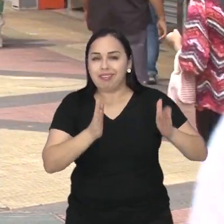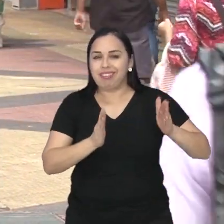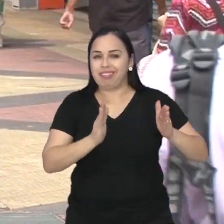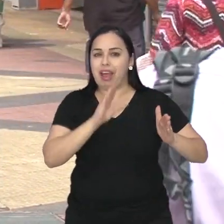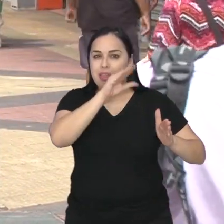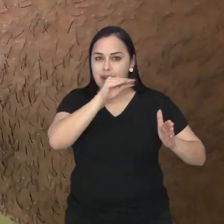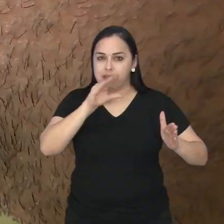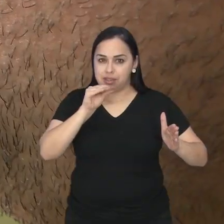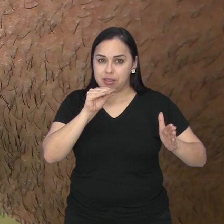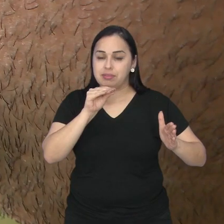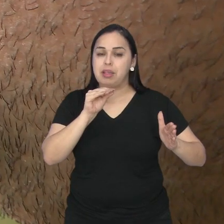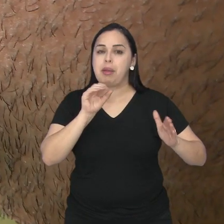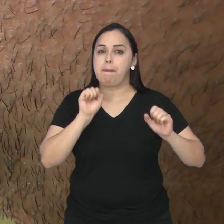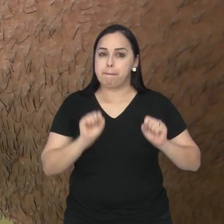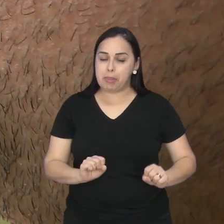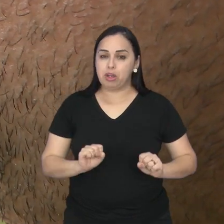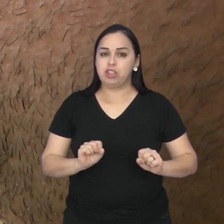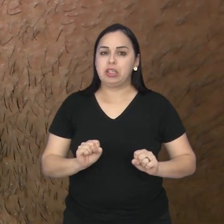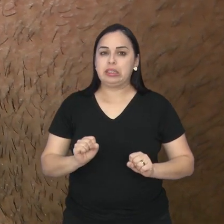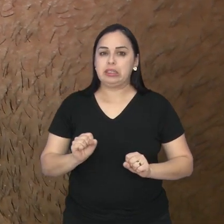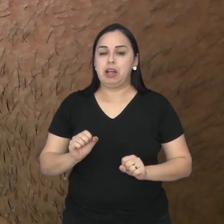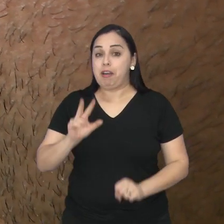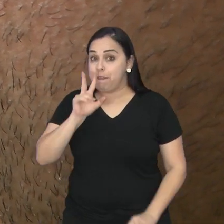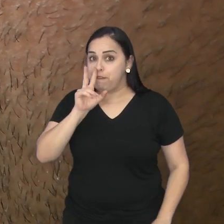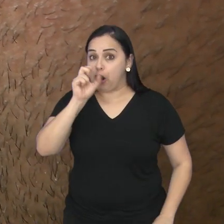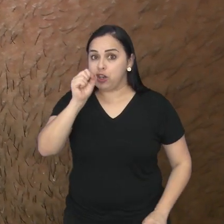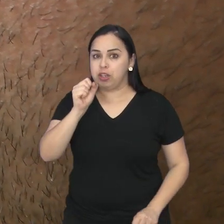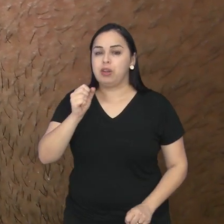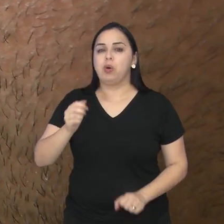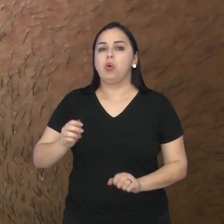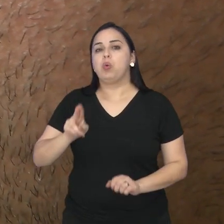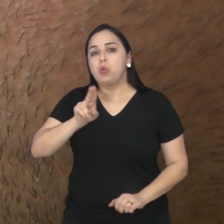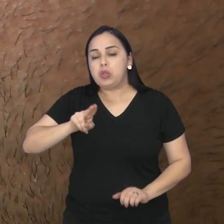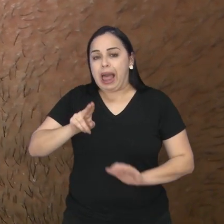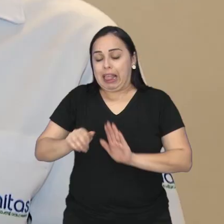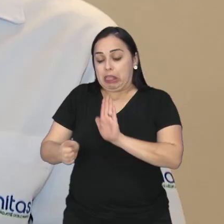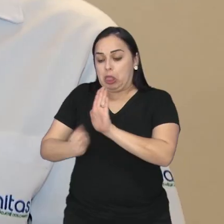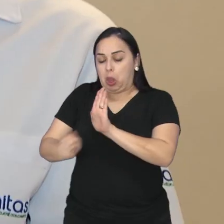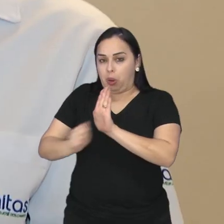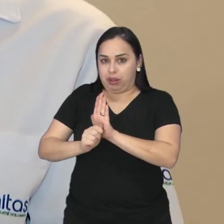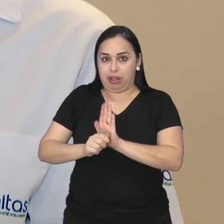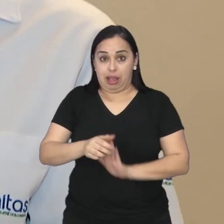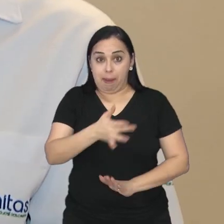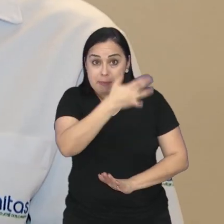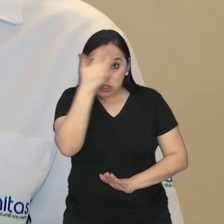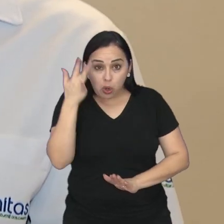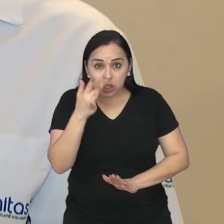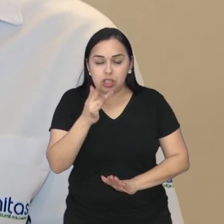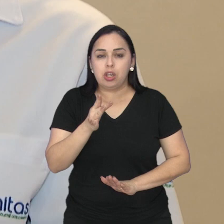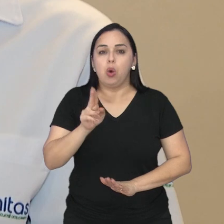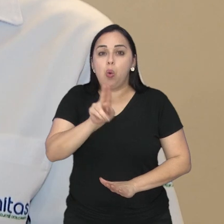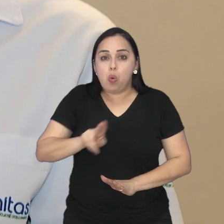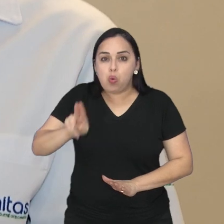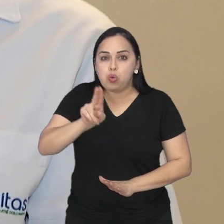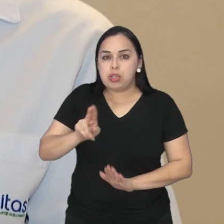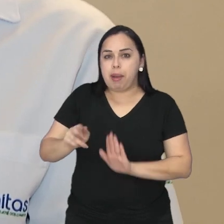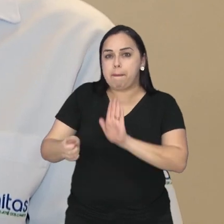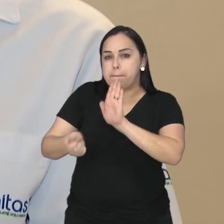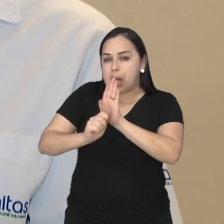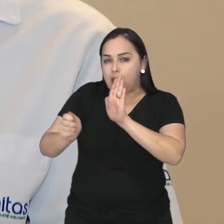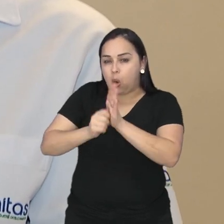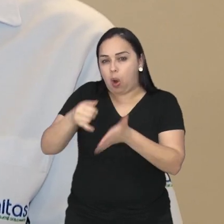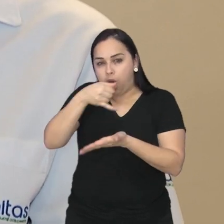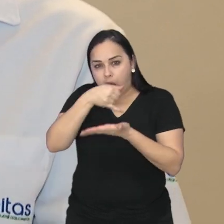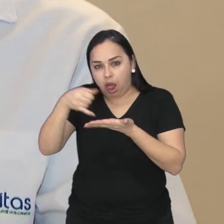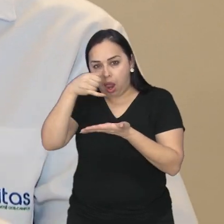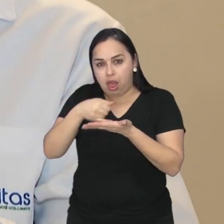fase adulta. Os casos podem ser potencializados com o consumo de drogas. O adolescente que usa maconha, porque as pessoas às